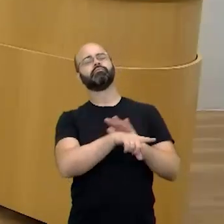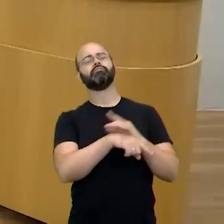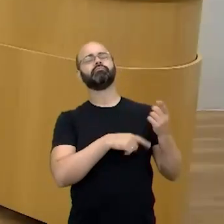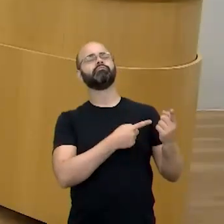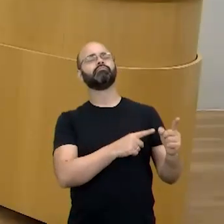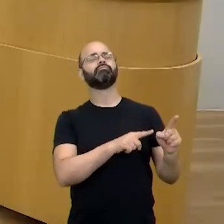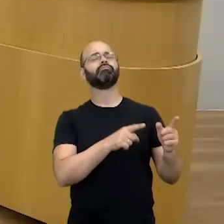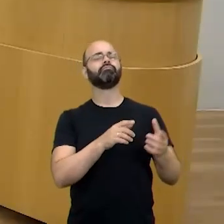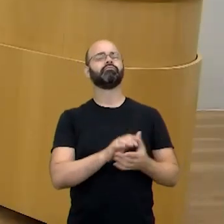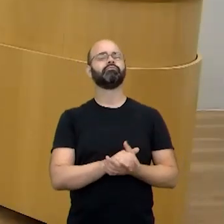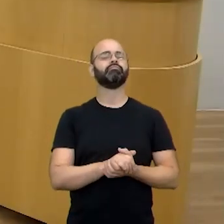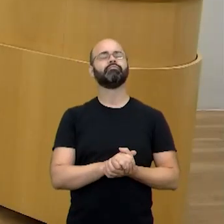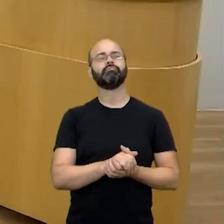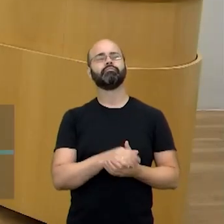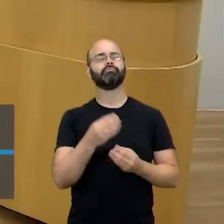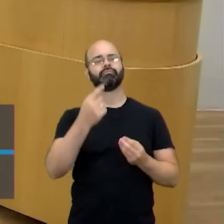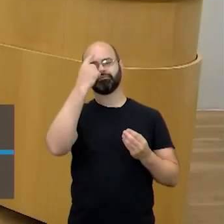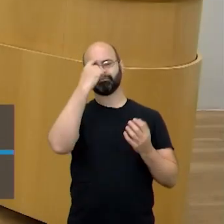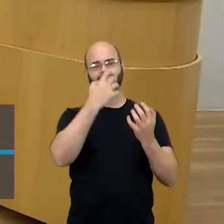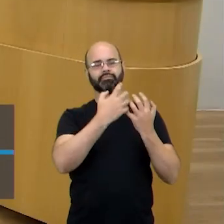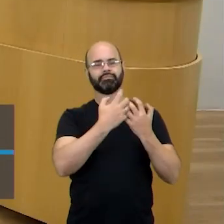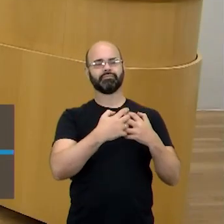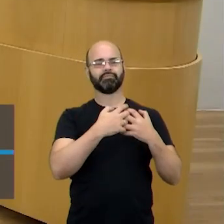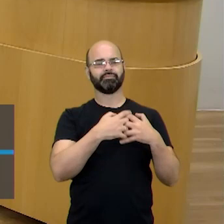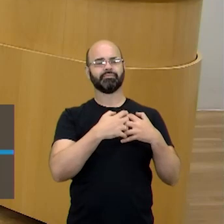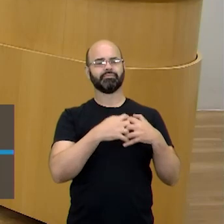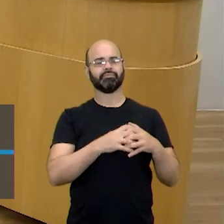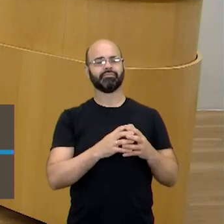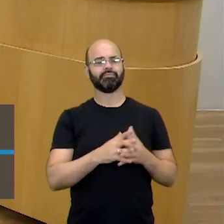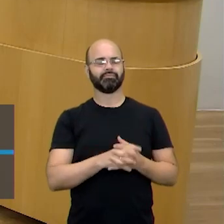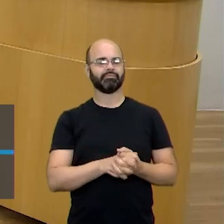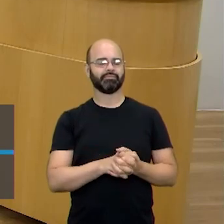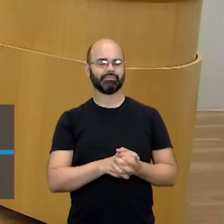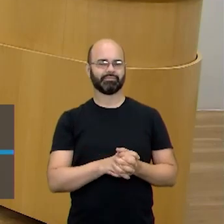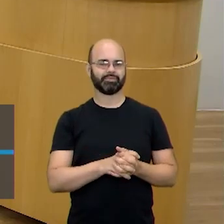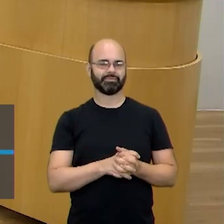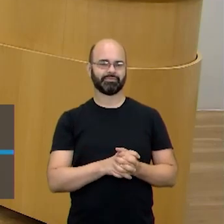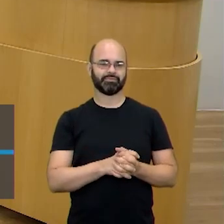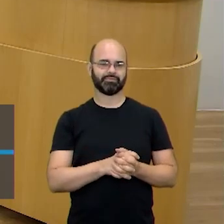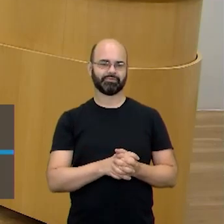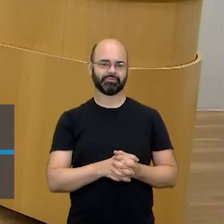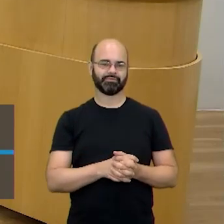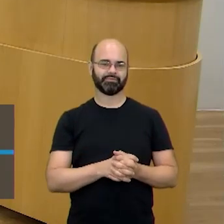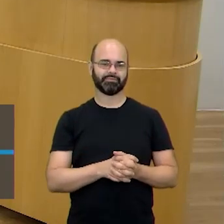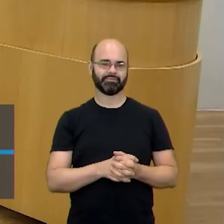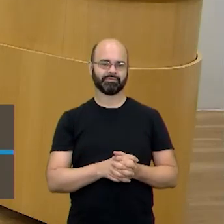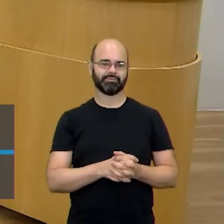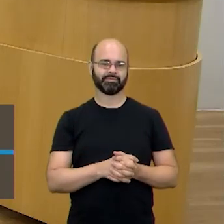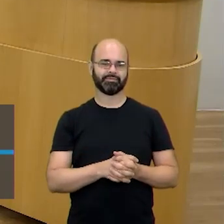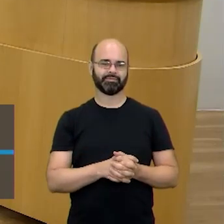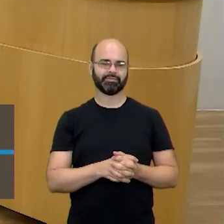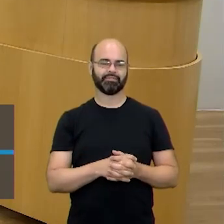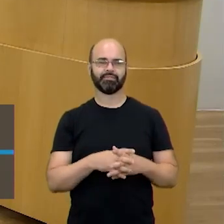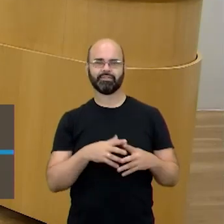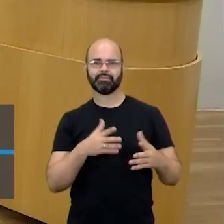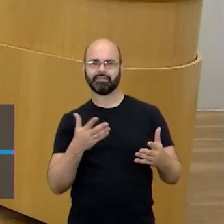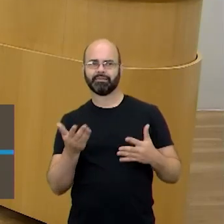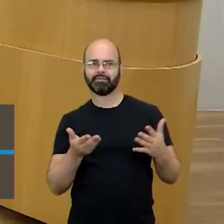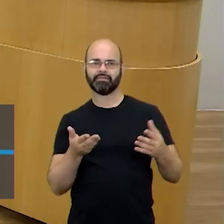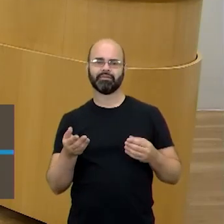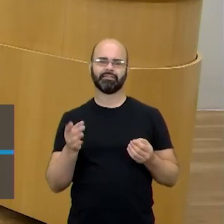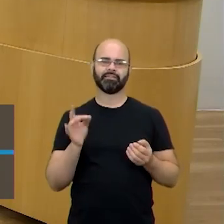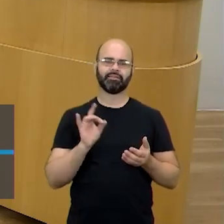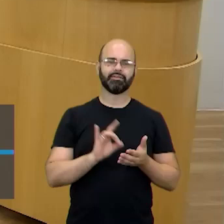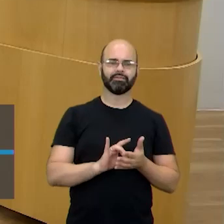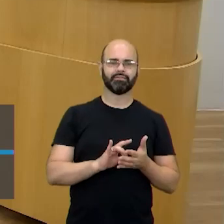cabeção? Hoje não tem momento cabeção. Não tem, não combinei com os produtos. Se eu tivesse... Sincerão, sincerão. Se